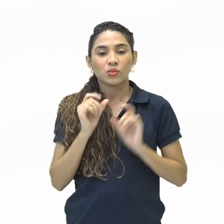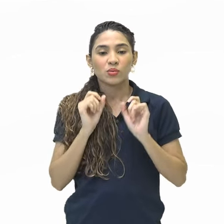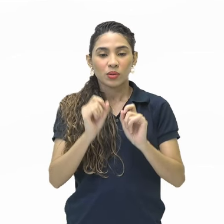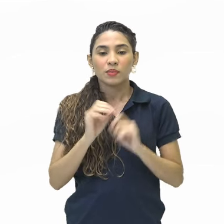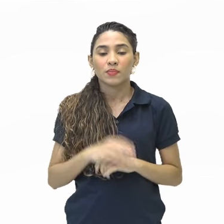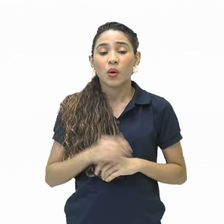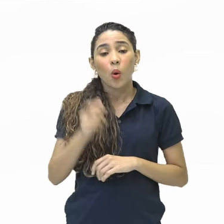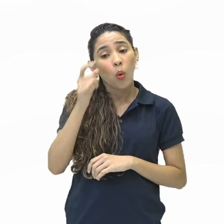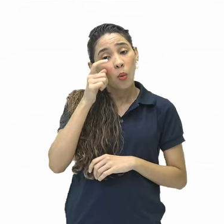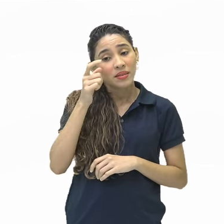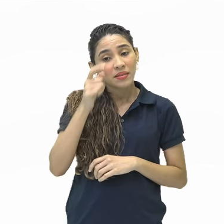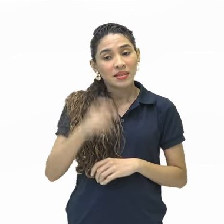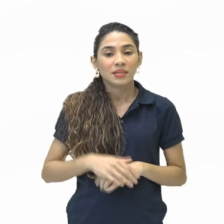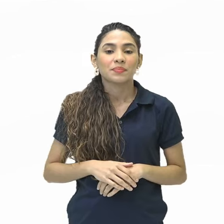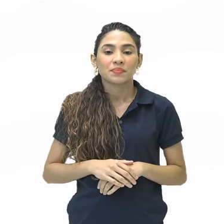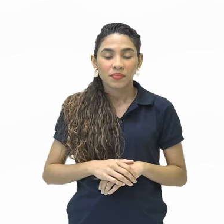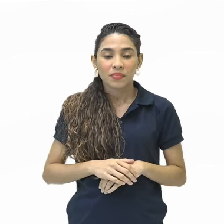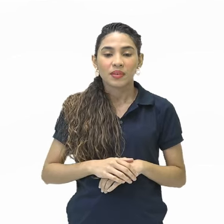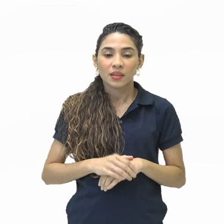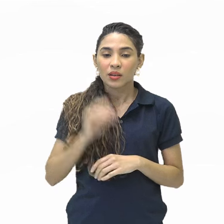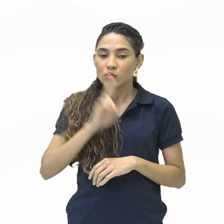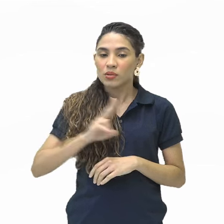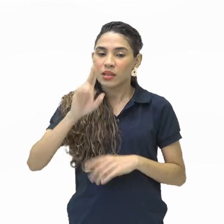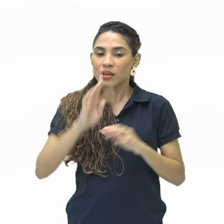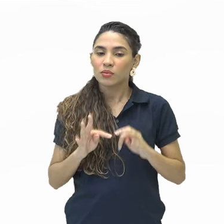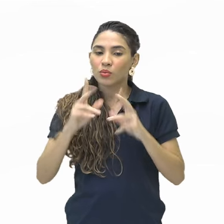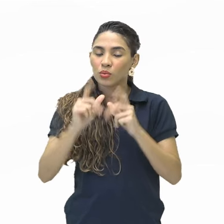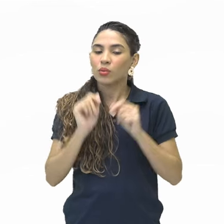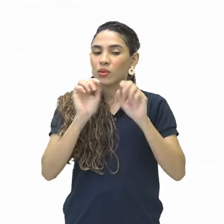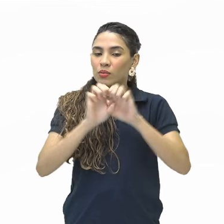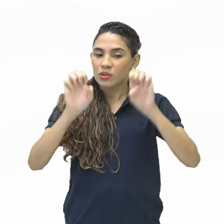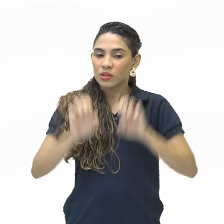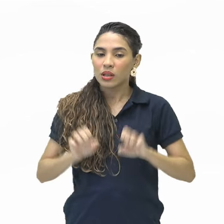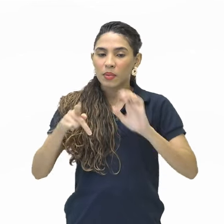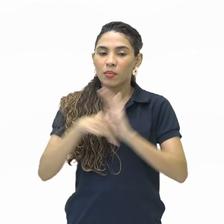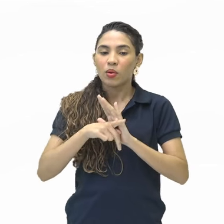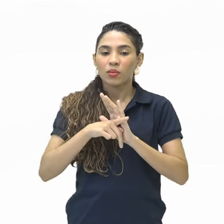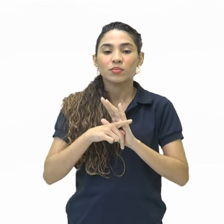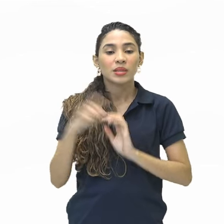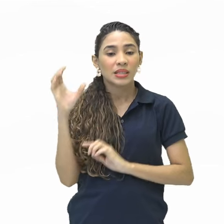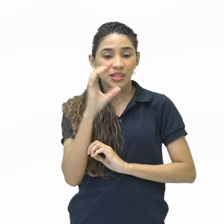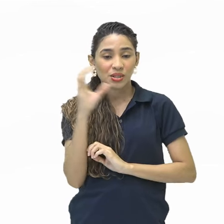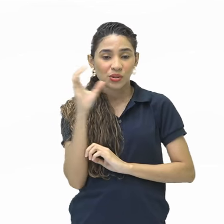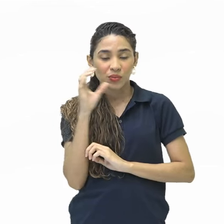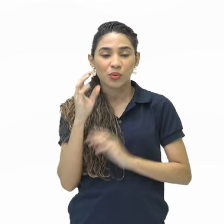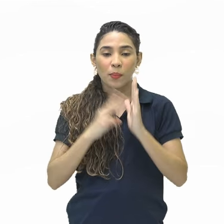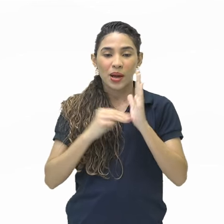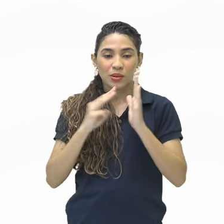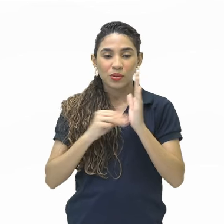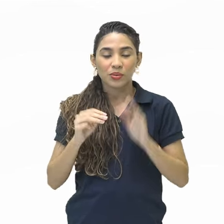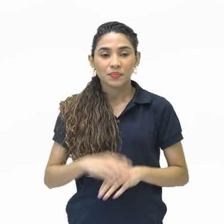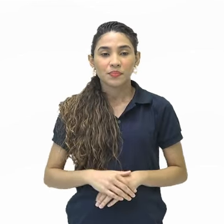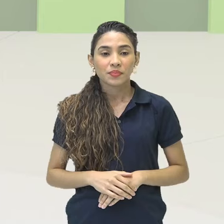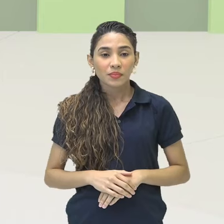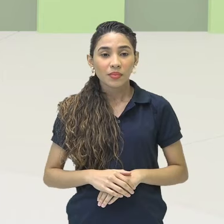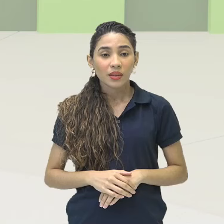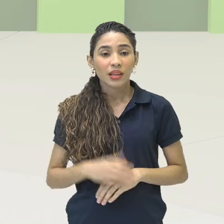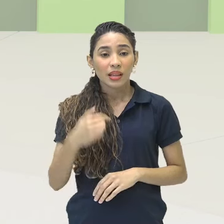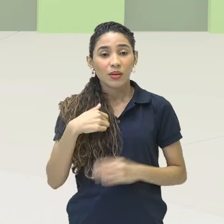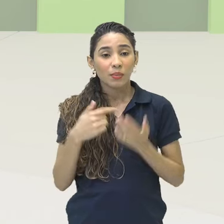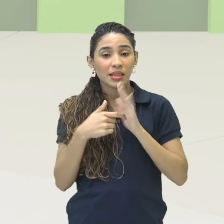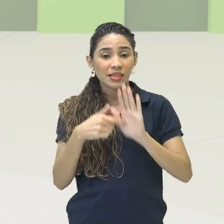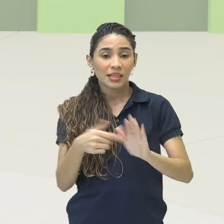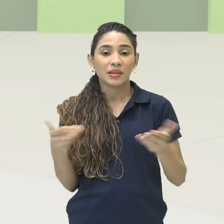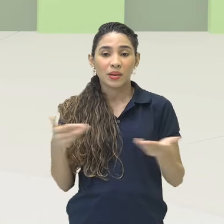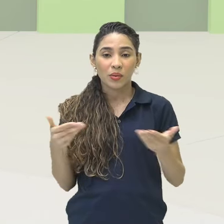uma observação e eles aplicaram toda a sistemática do método científico. E aí, eu trago para